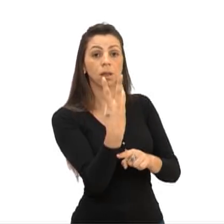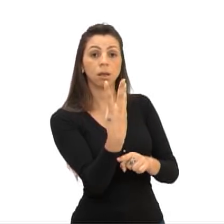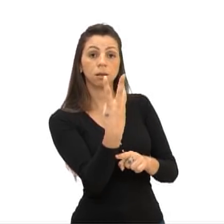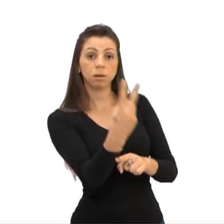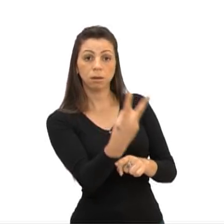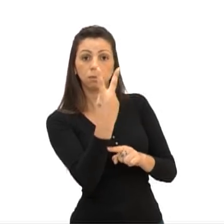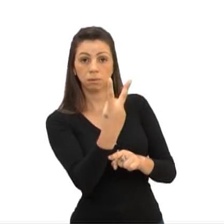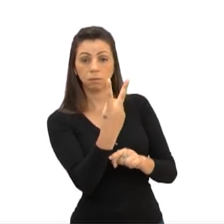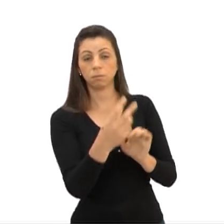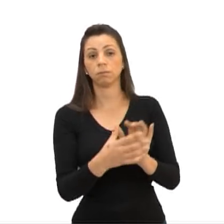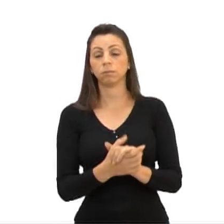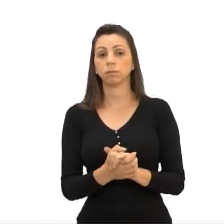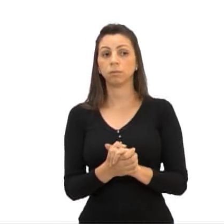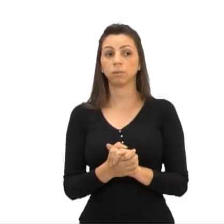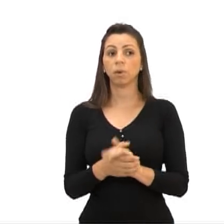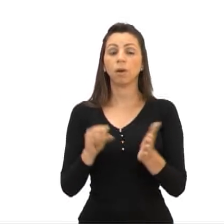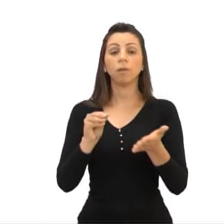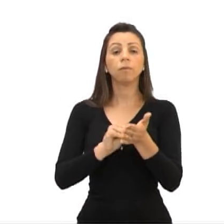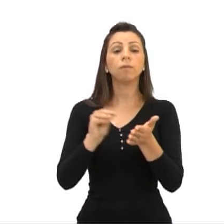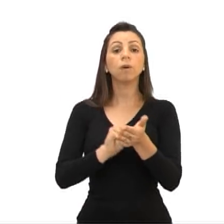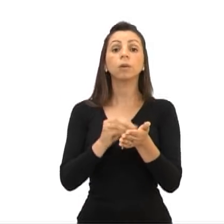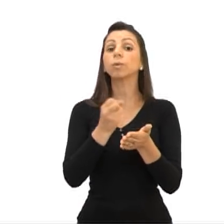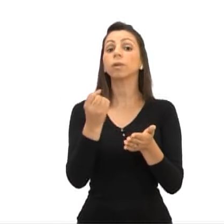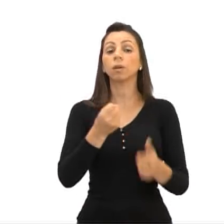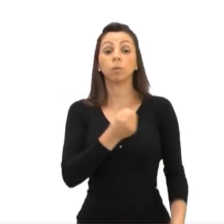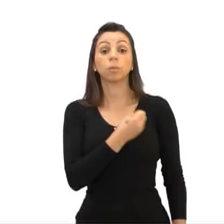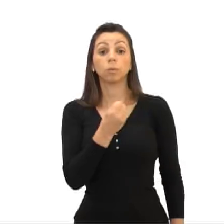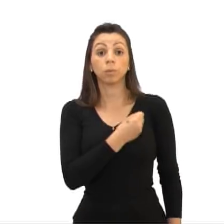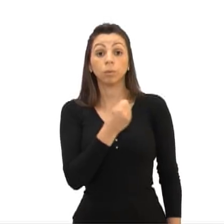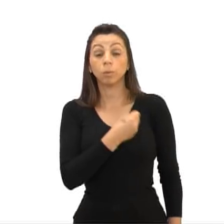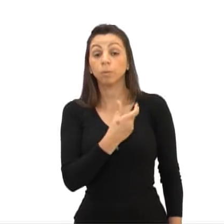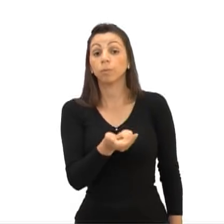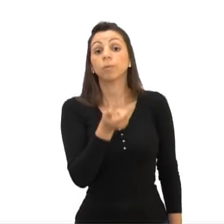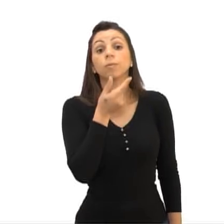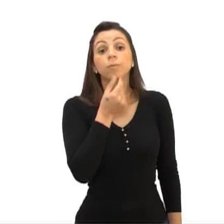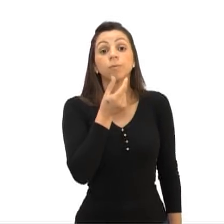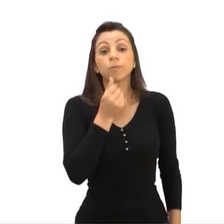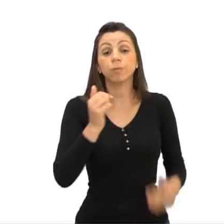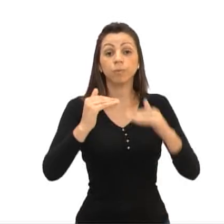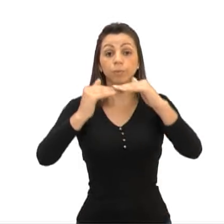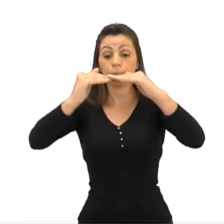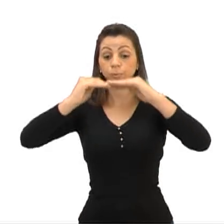série, falta apenas a informação abaixo